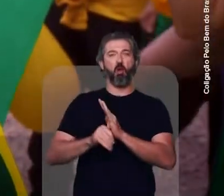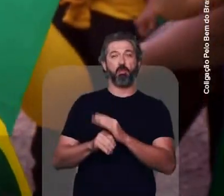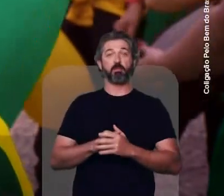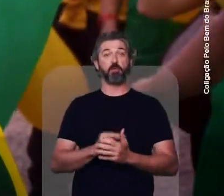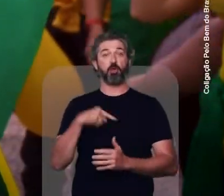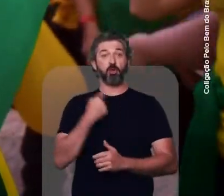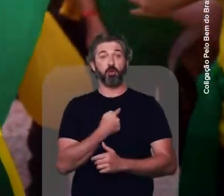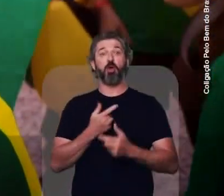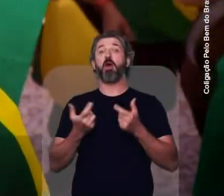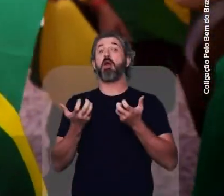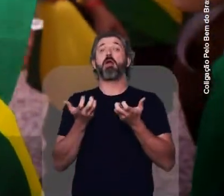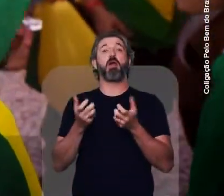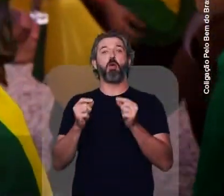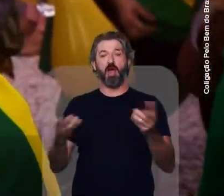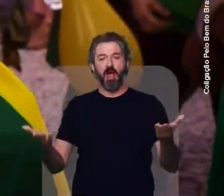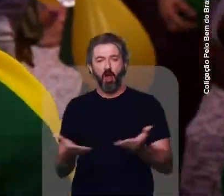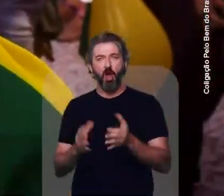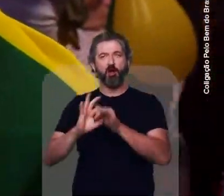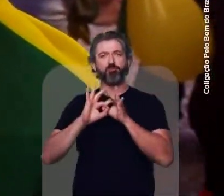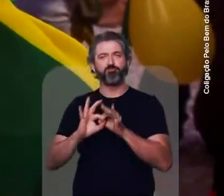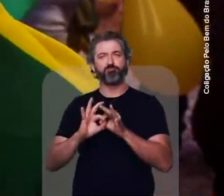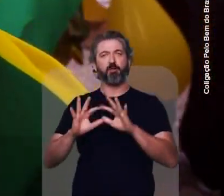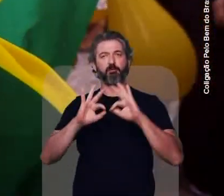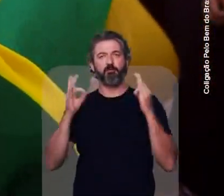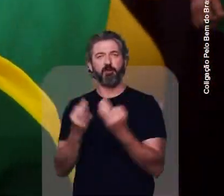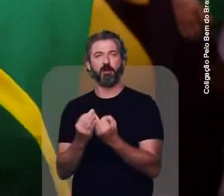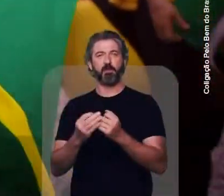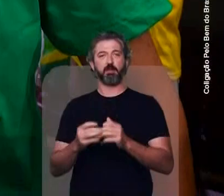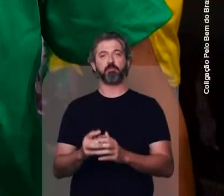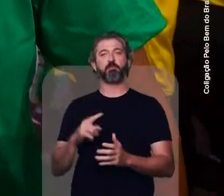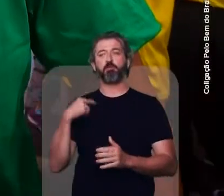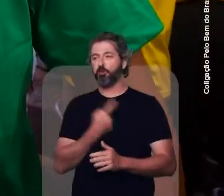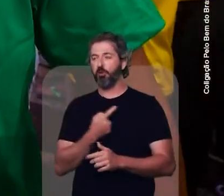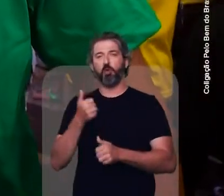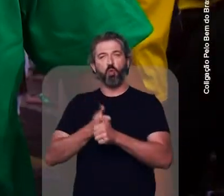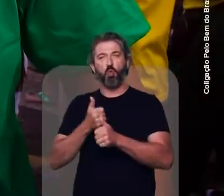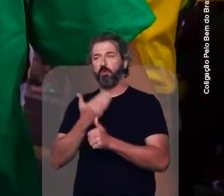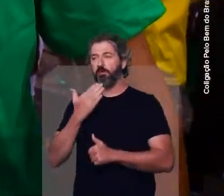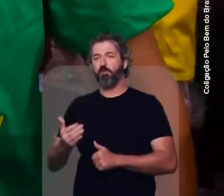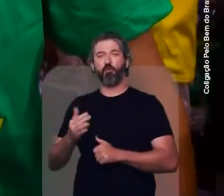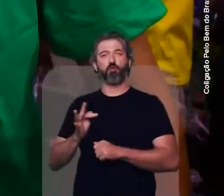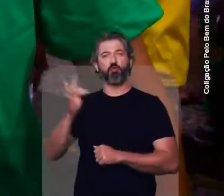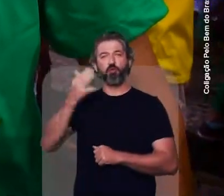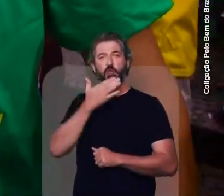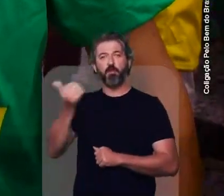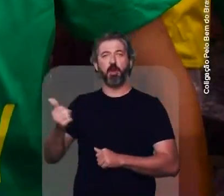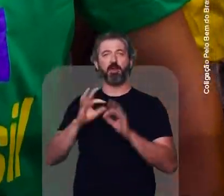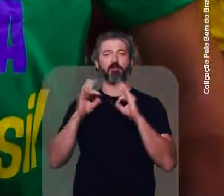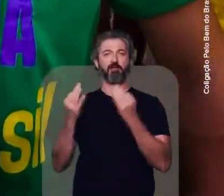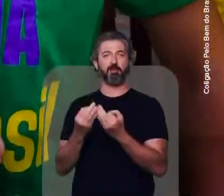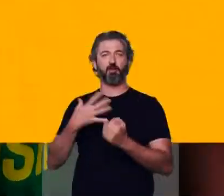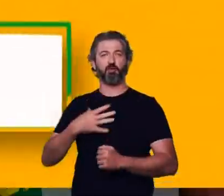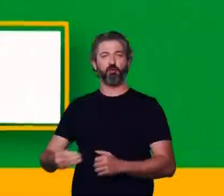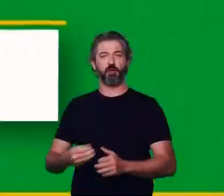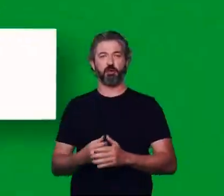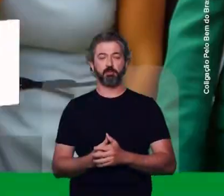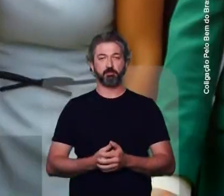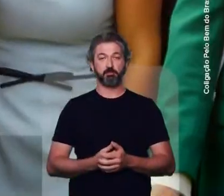o que nós estamos precisando nesse momento, união das famílias. Buscar um futuro melhor para os nossos filhos e para nossas